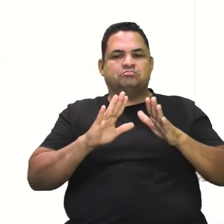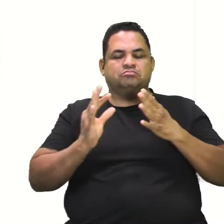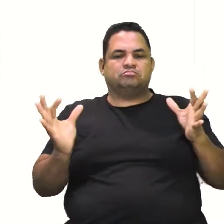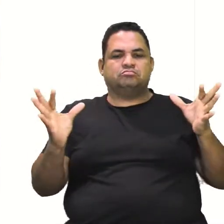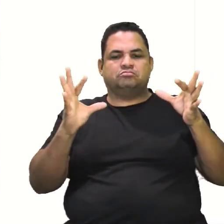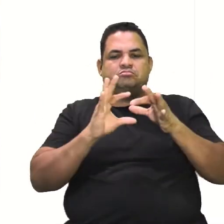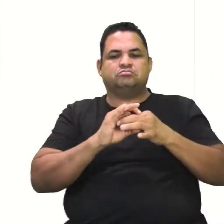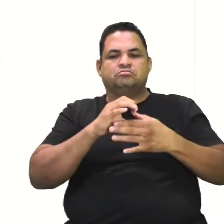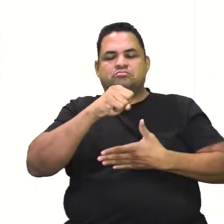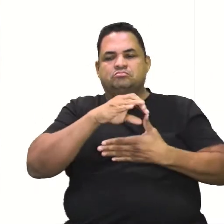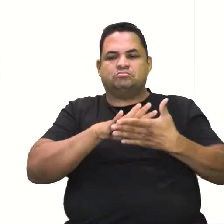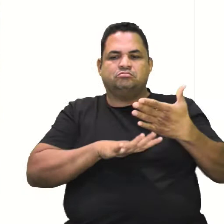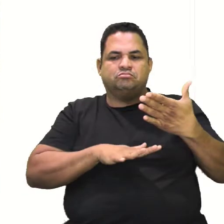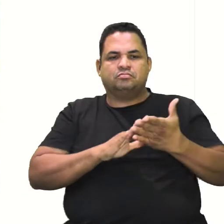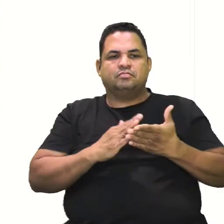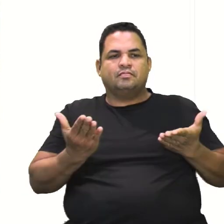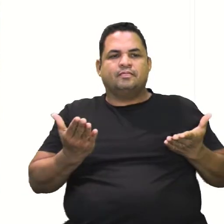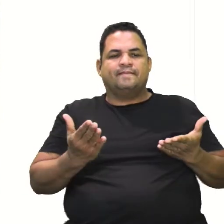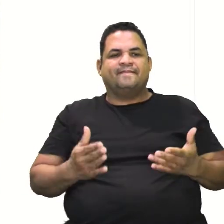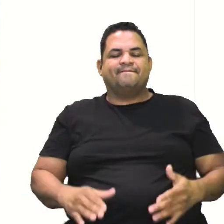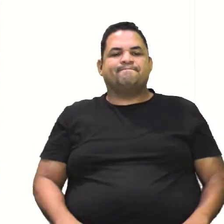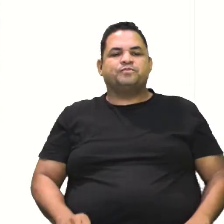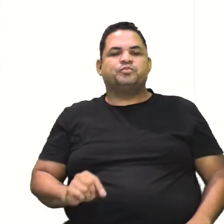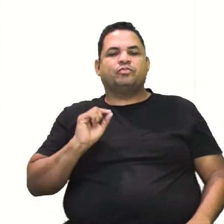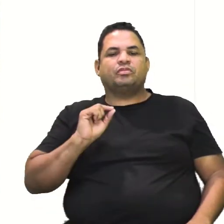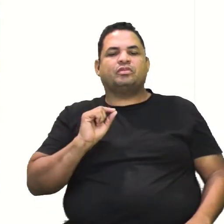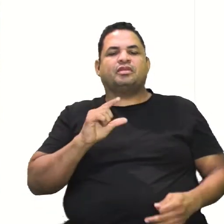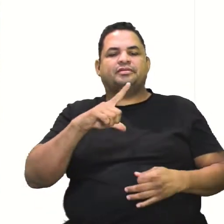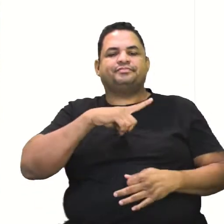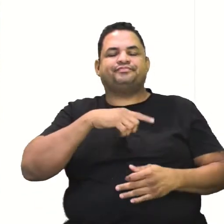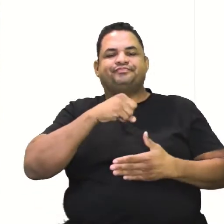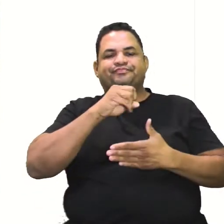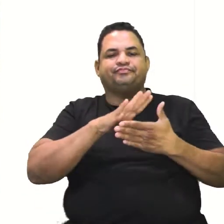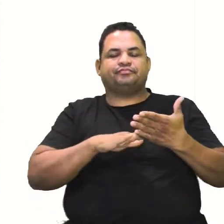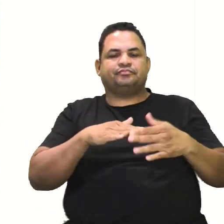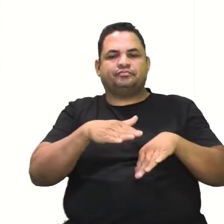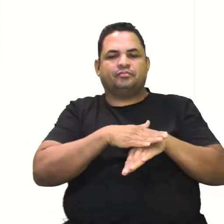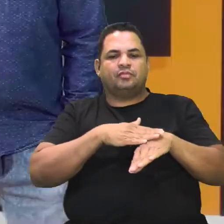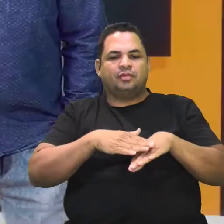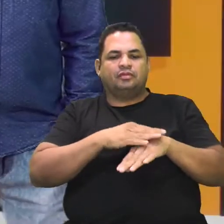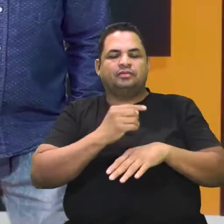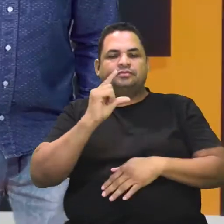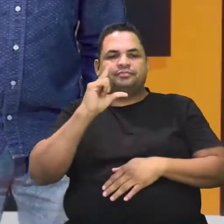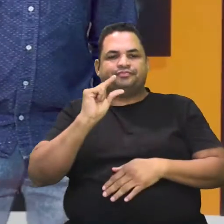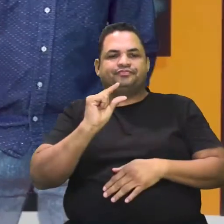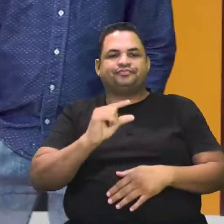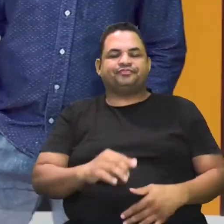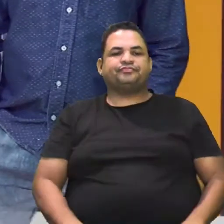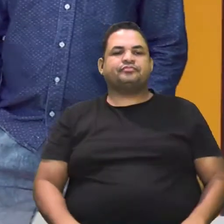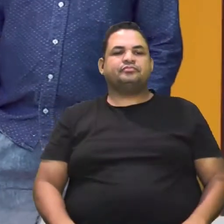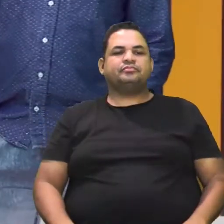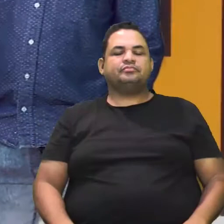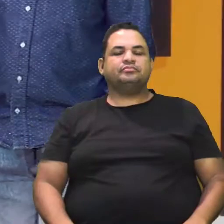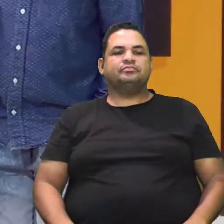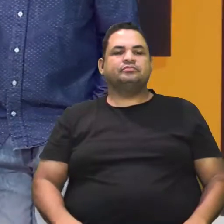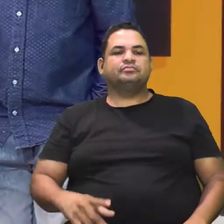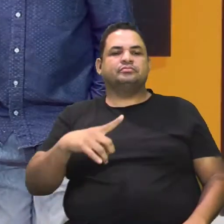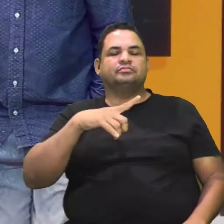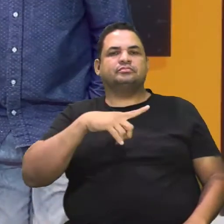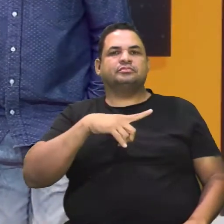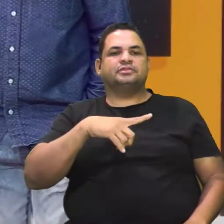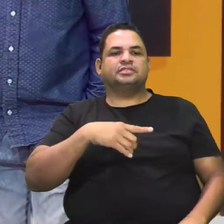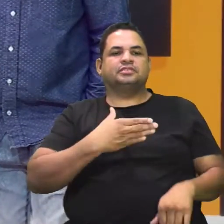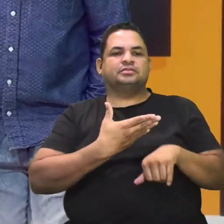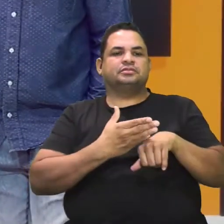contexto da atividade, tá? Então, o que você tiver como questão, vamos conversar aqui um pouquinho? O que você tiver de